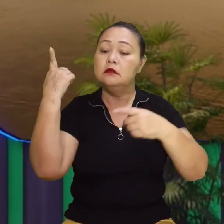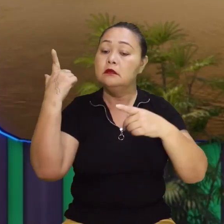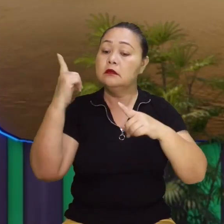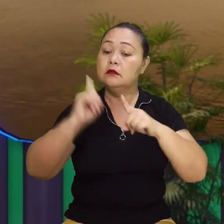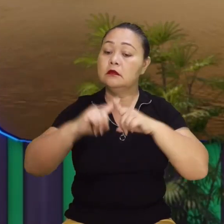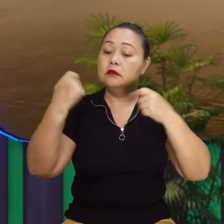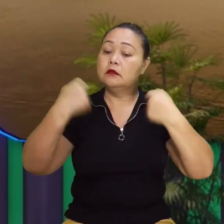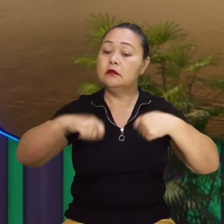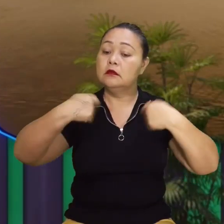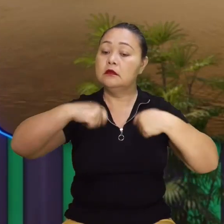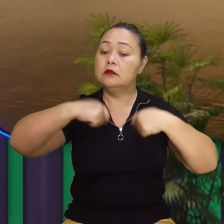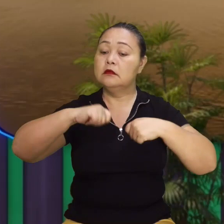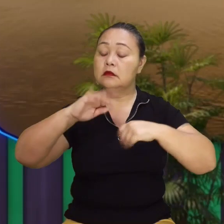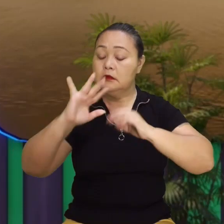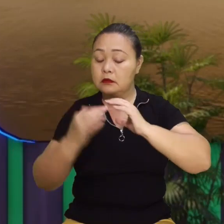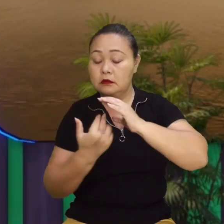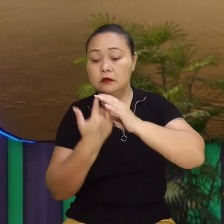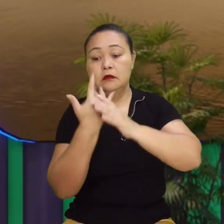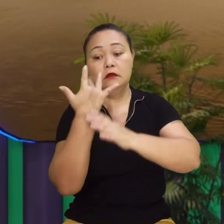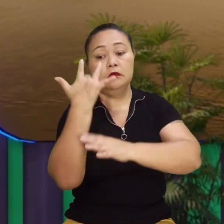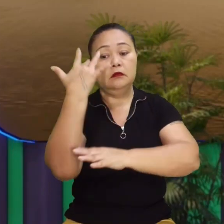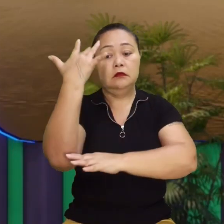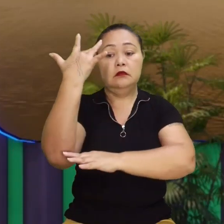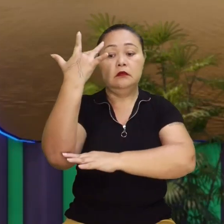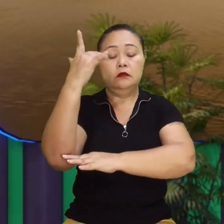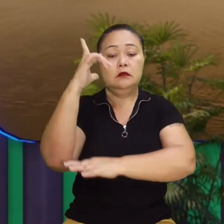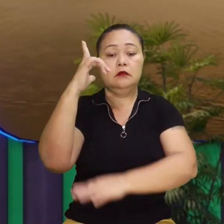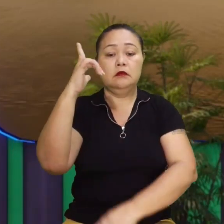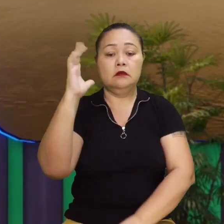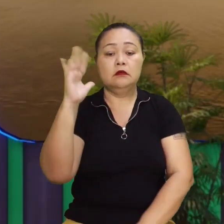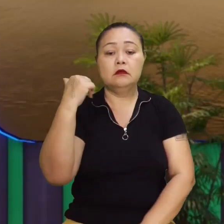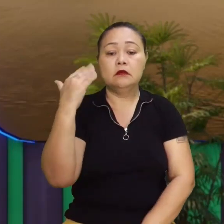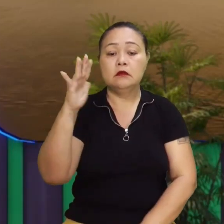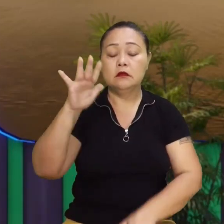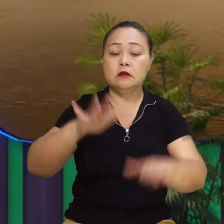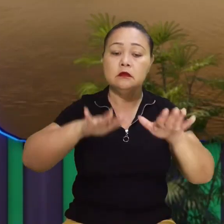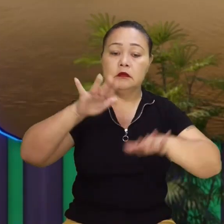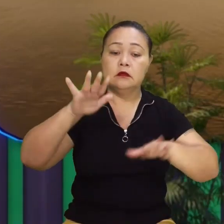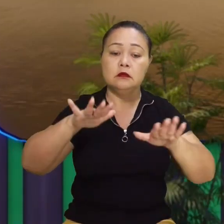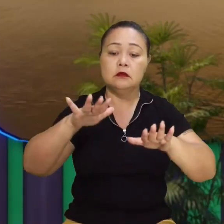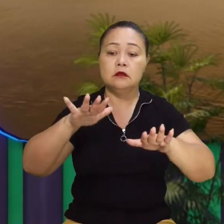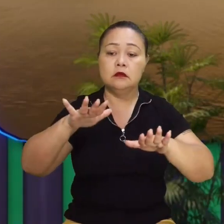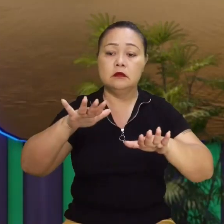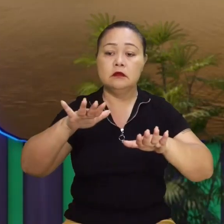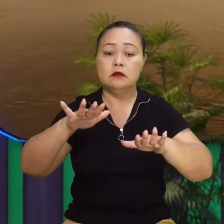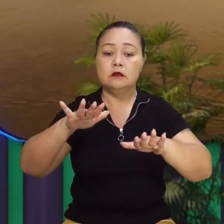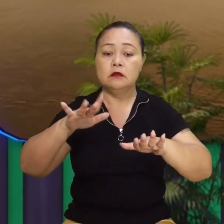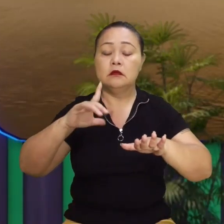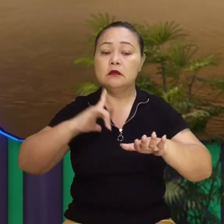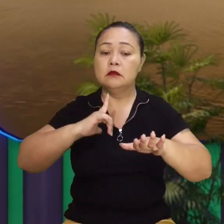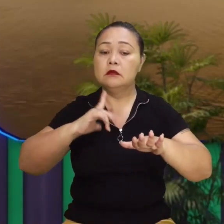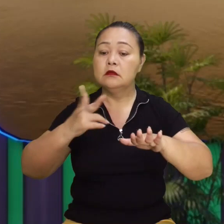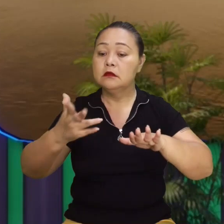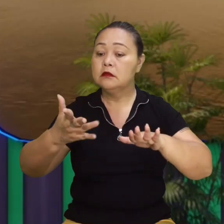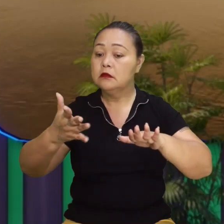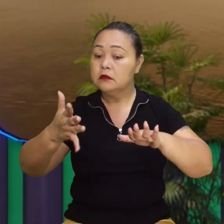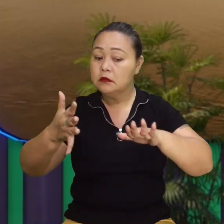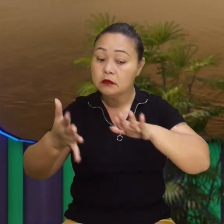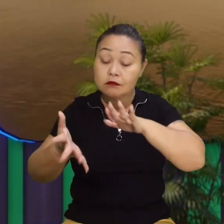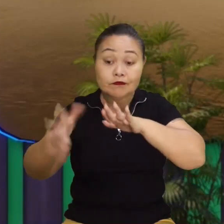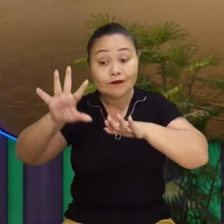precisa da Floresta em pé enquanto que as vezes de uma forma ilegal se não tiver na